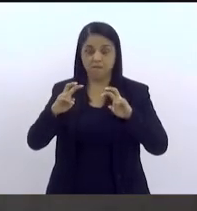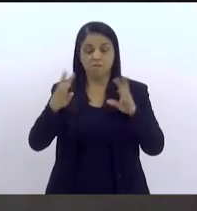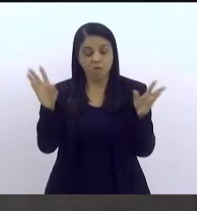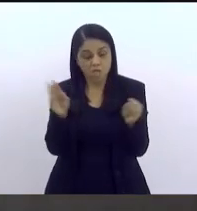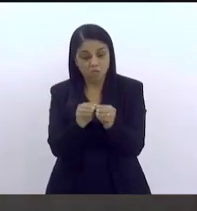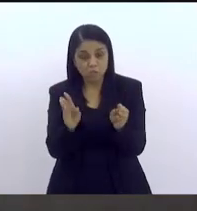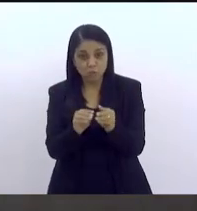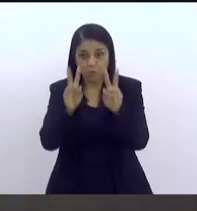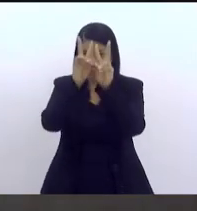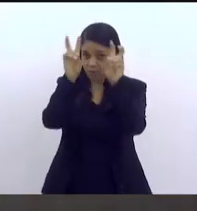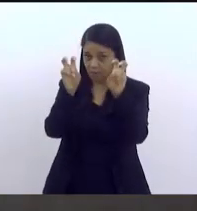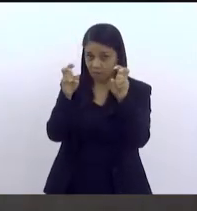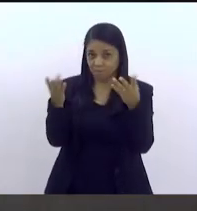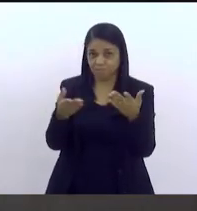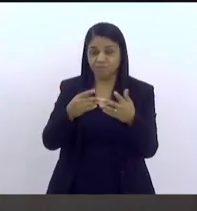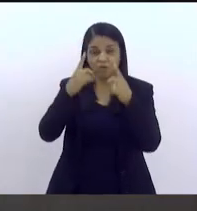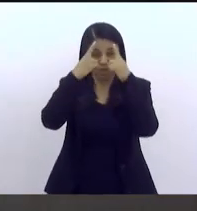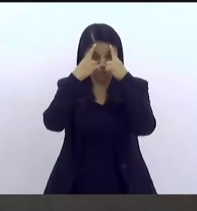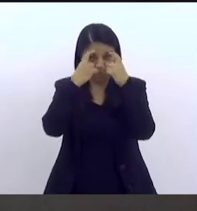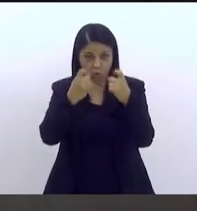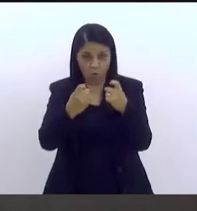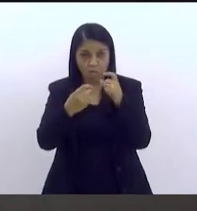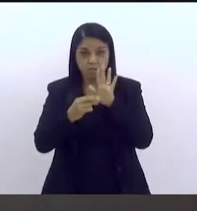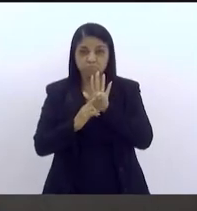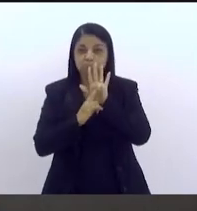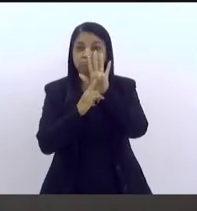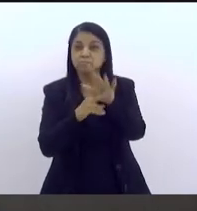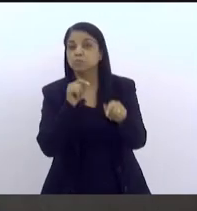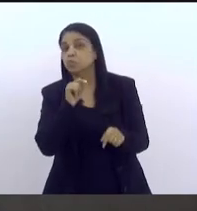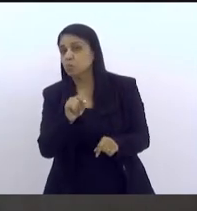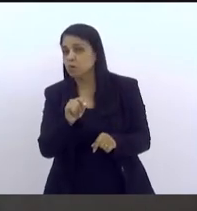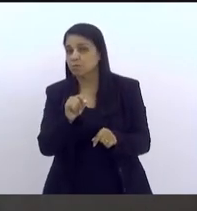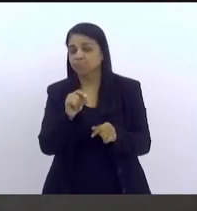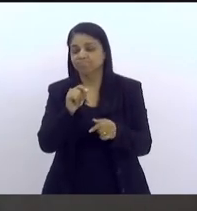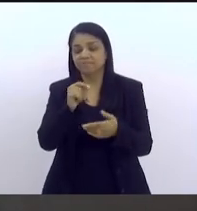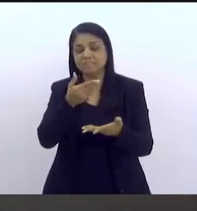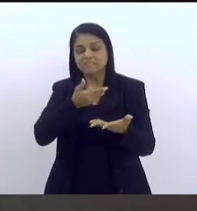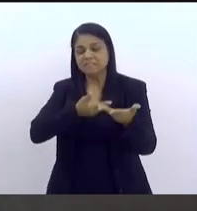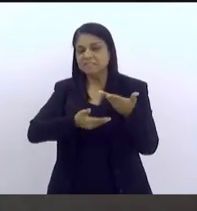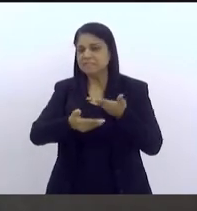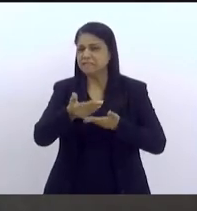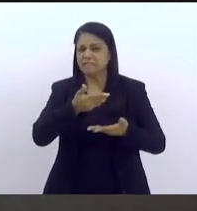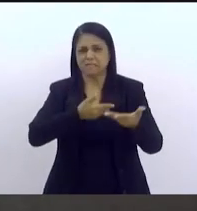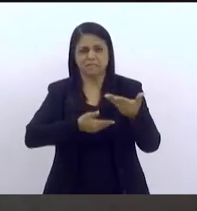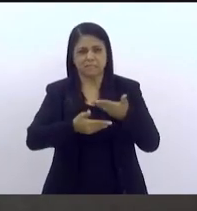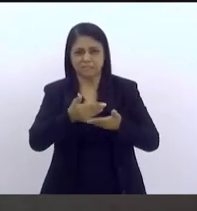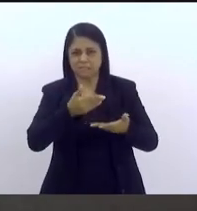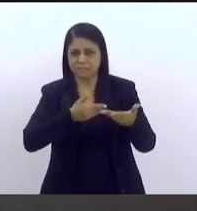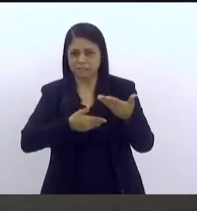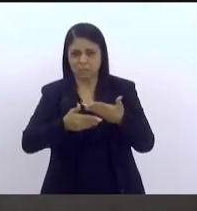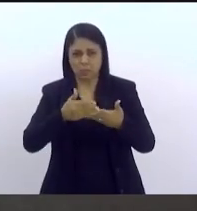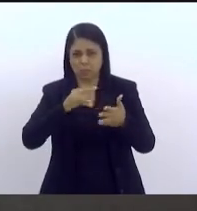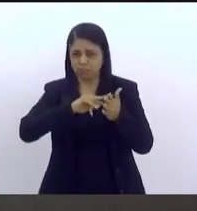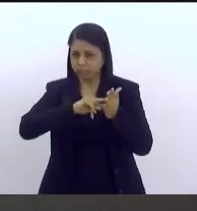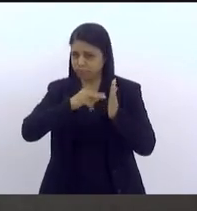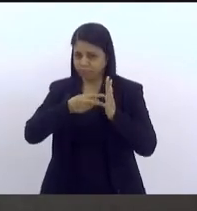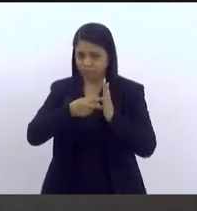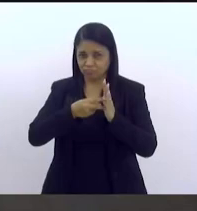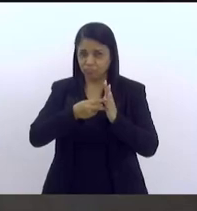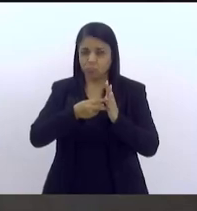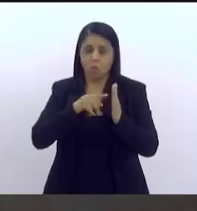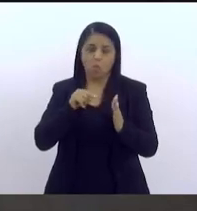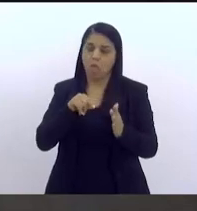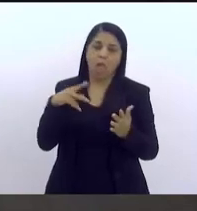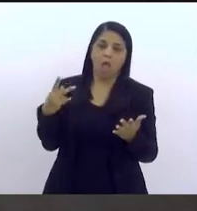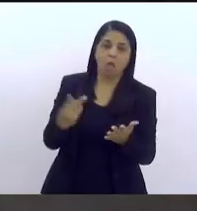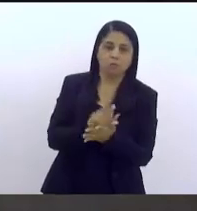resumo a violência que é apresentada como uma forma de interação e não como mal súbito que acontece